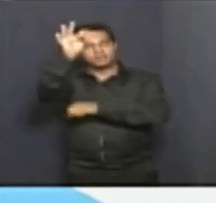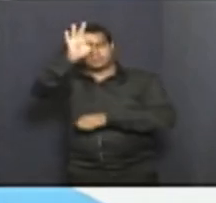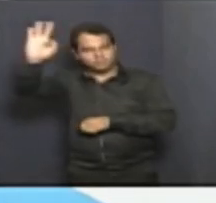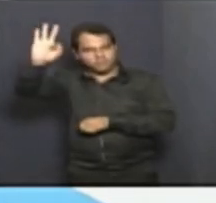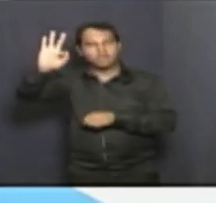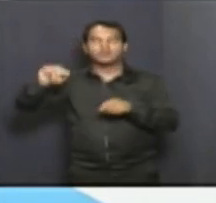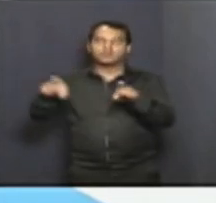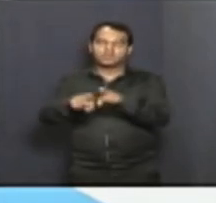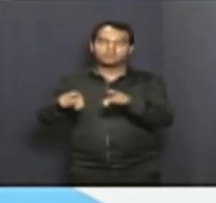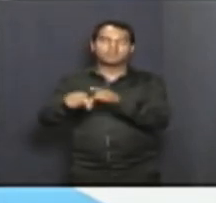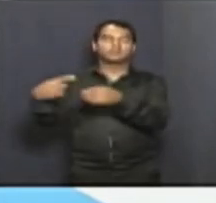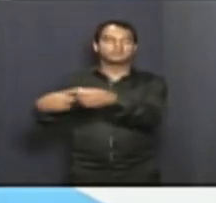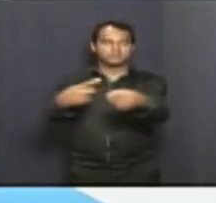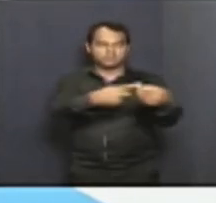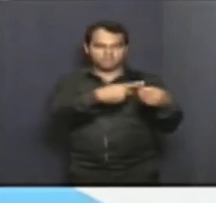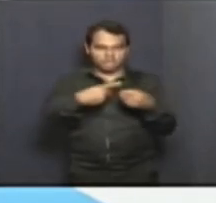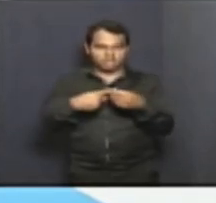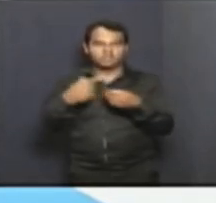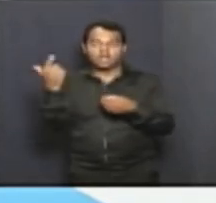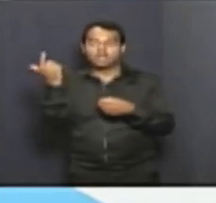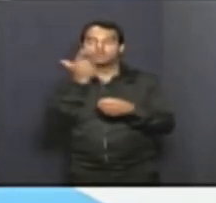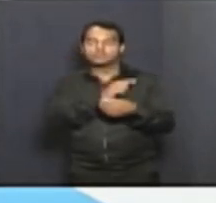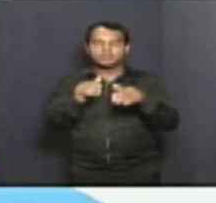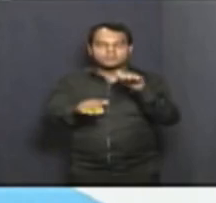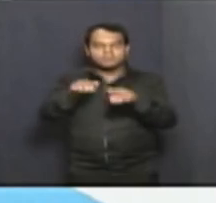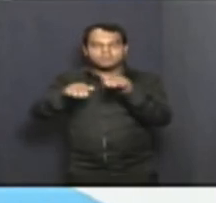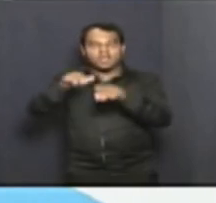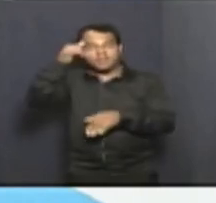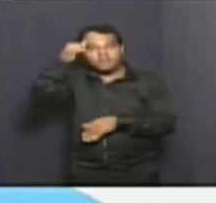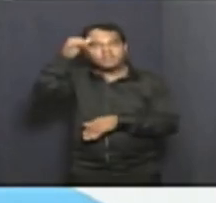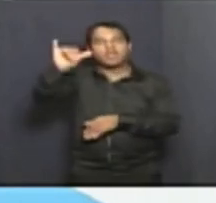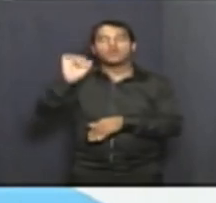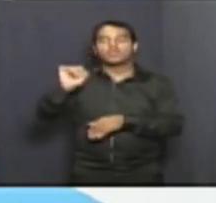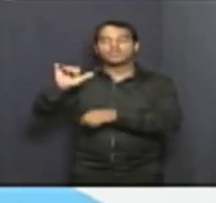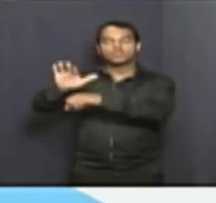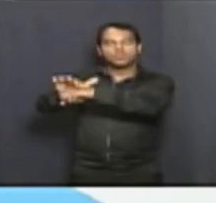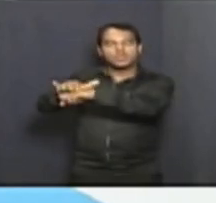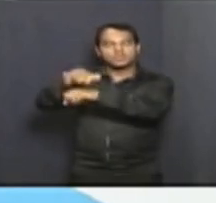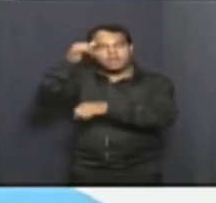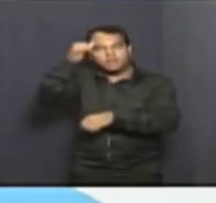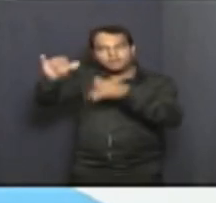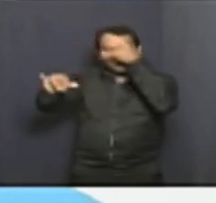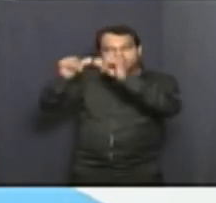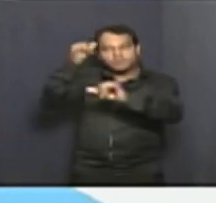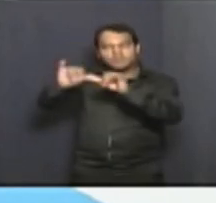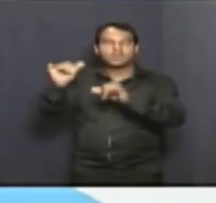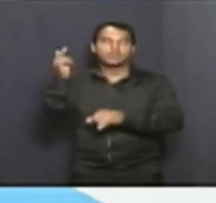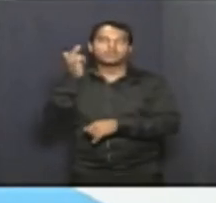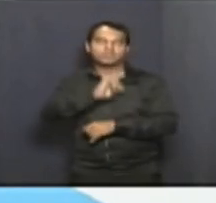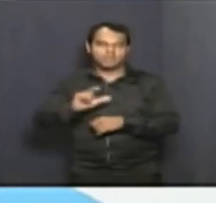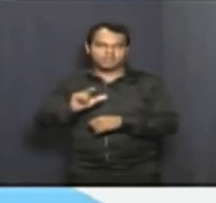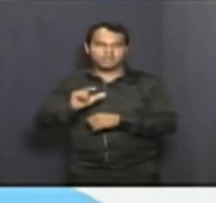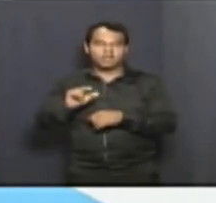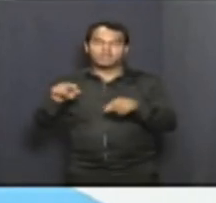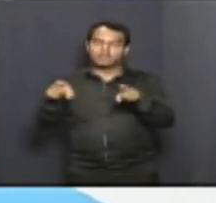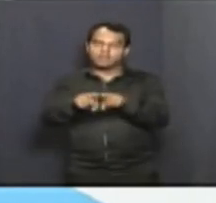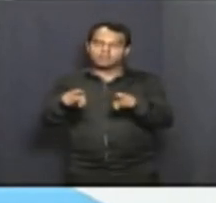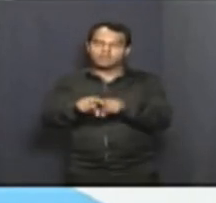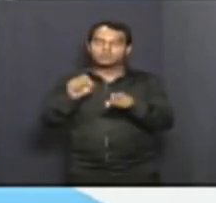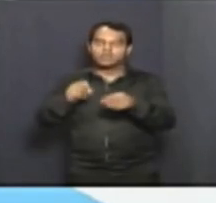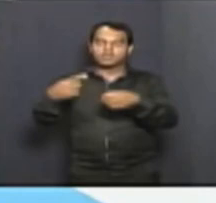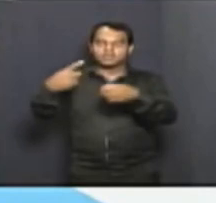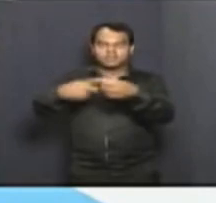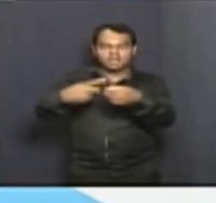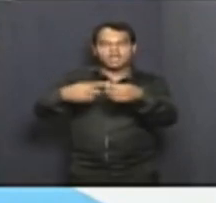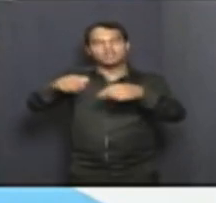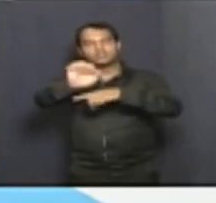também nós vamos evitar que aconteça a doença a enfermidade e nós vamos evitar também que o município que o